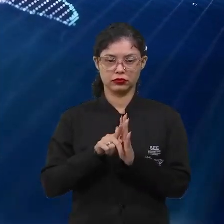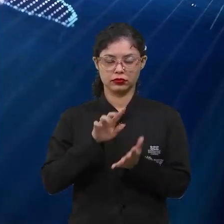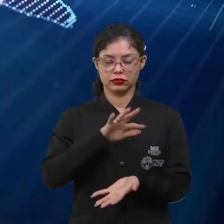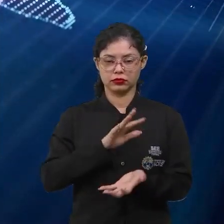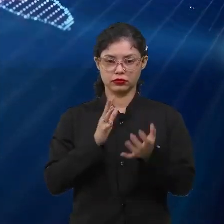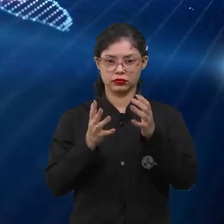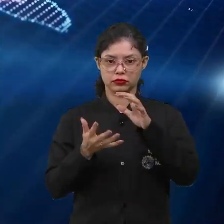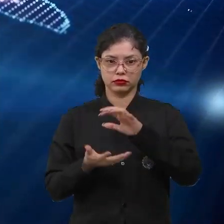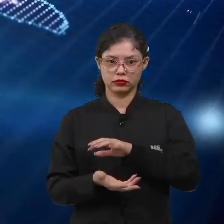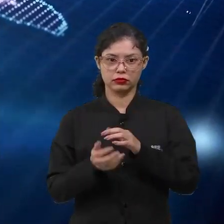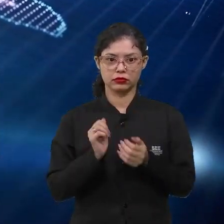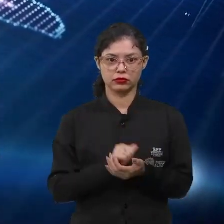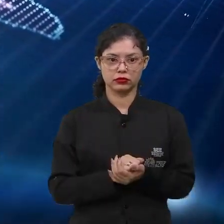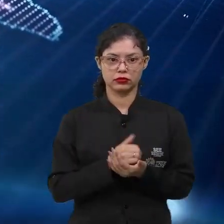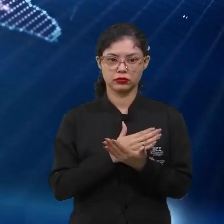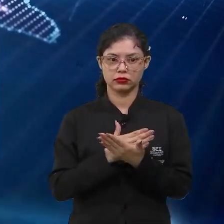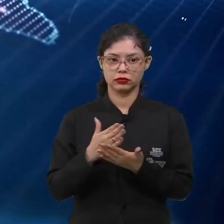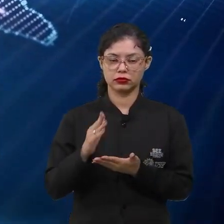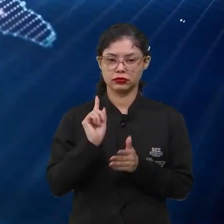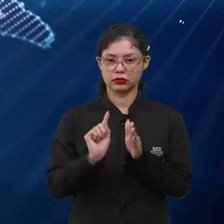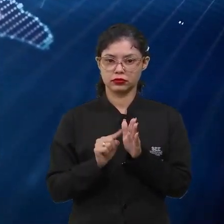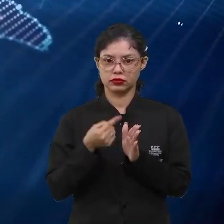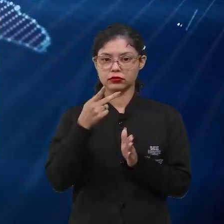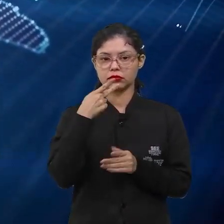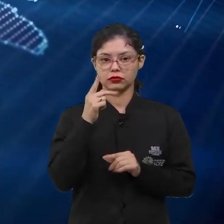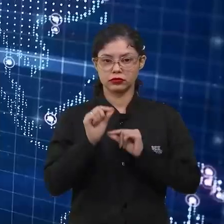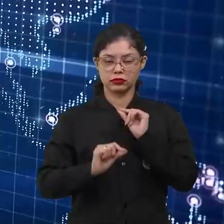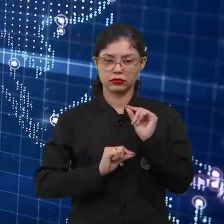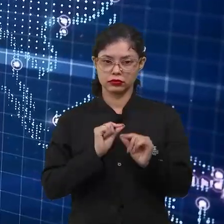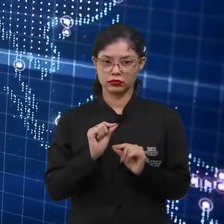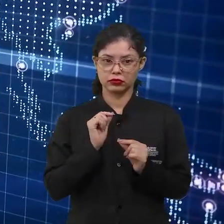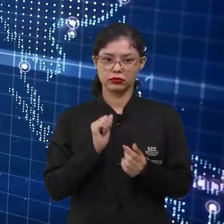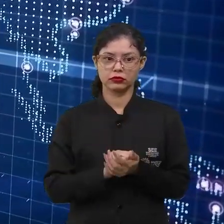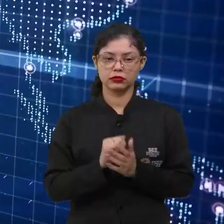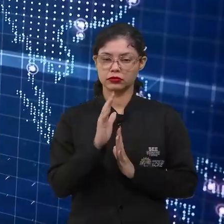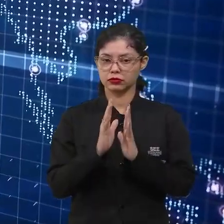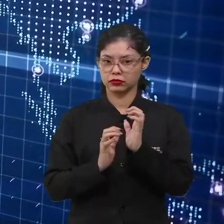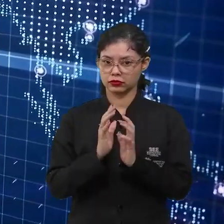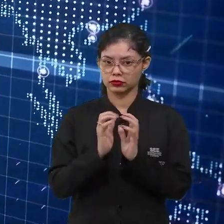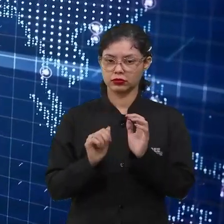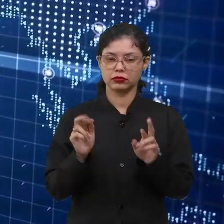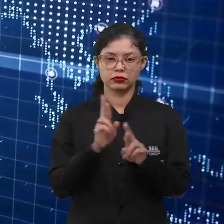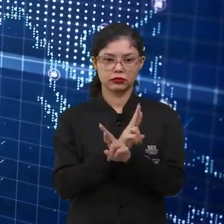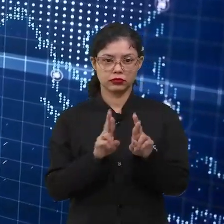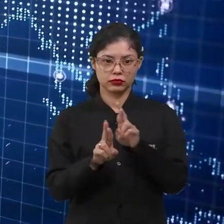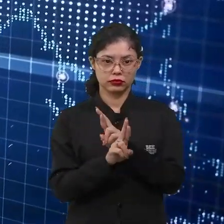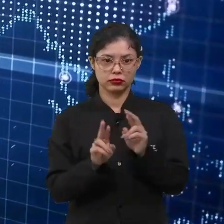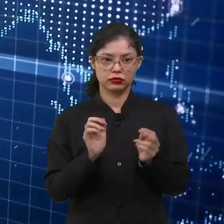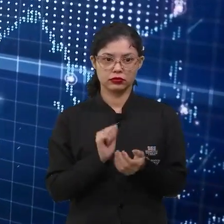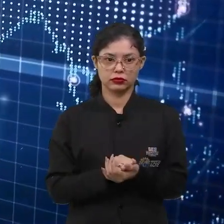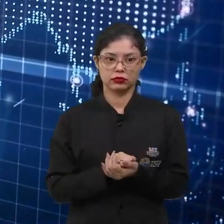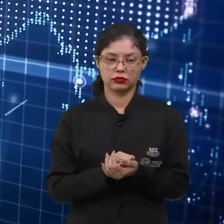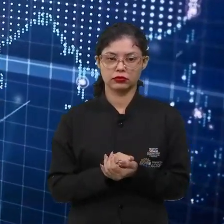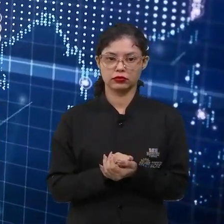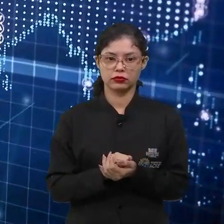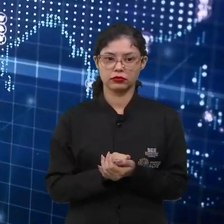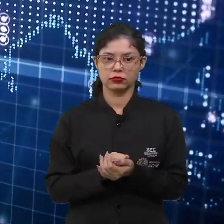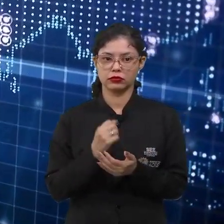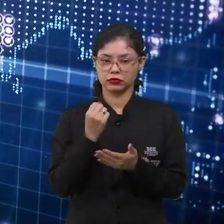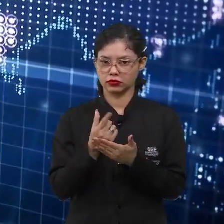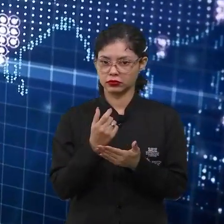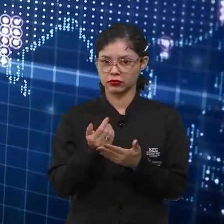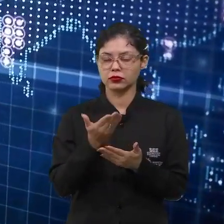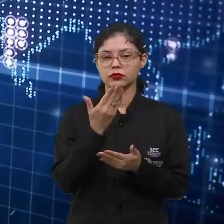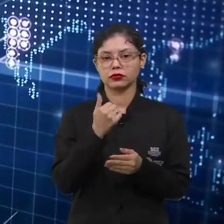global. E nós vamos começar primeiramente falando desses conflitos relacionados aí ao consumo